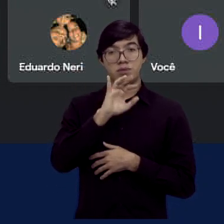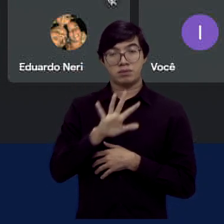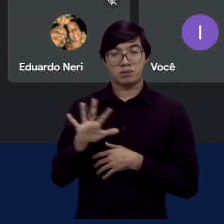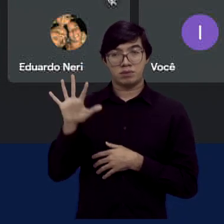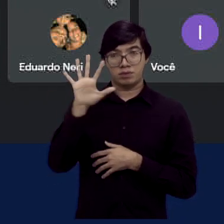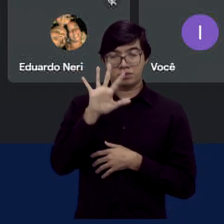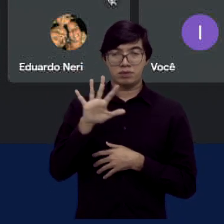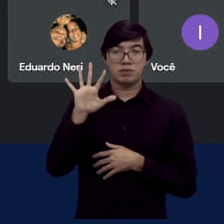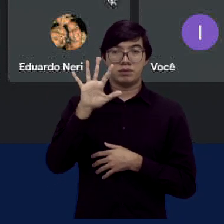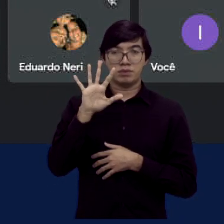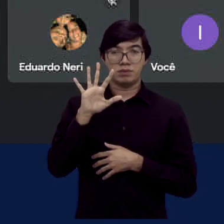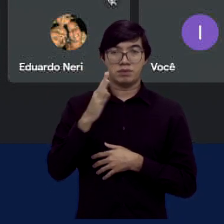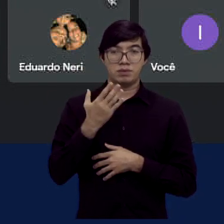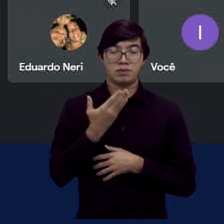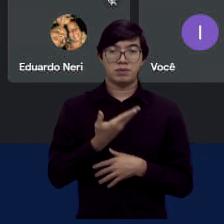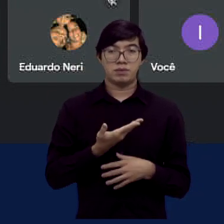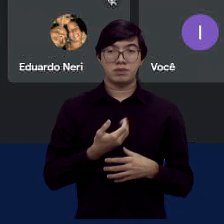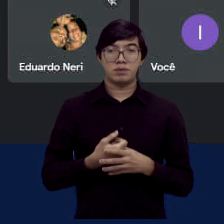maneira,